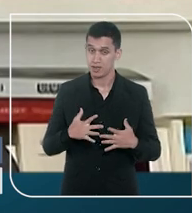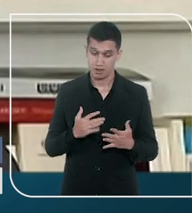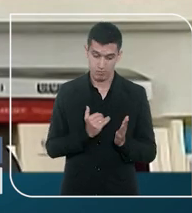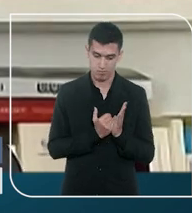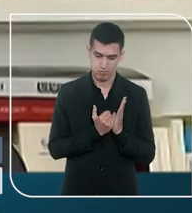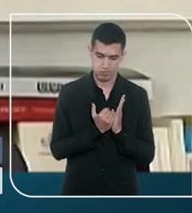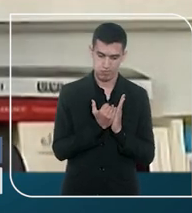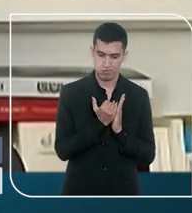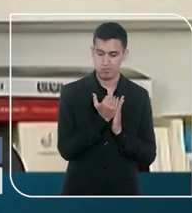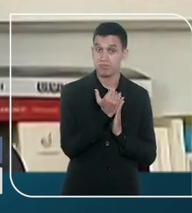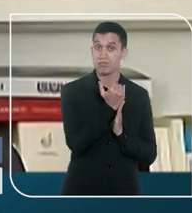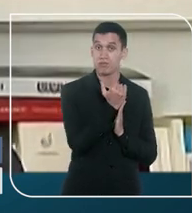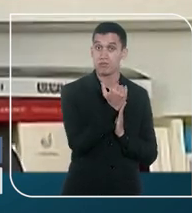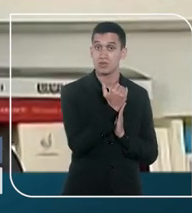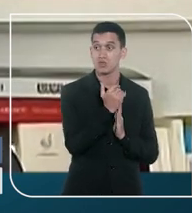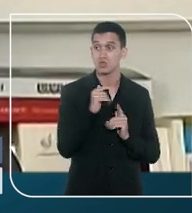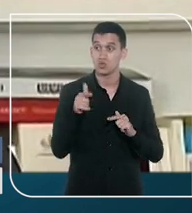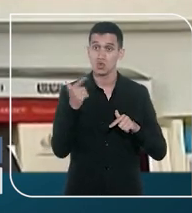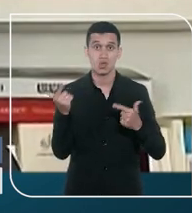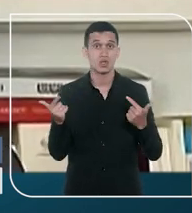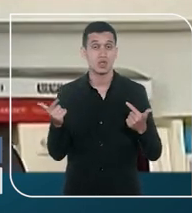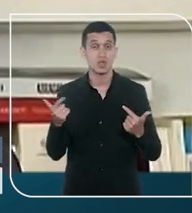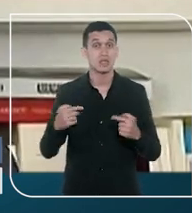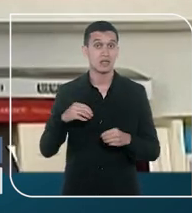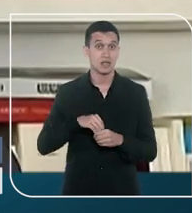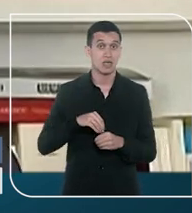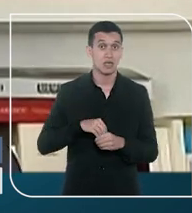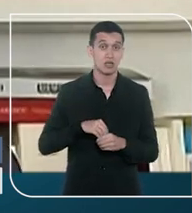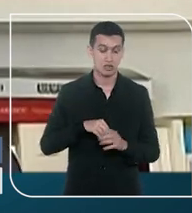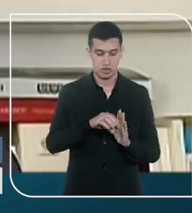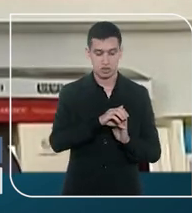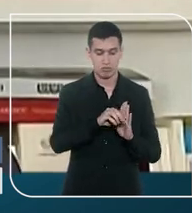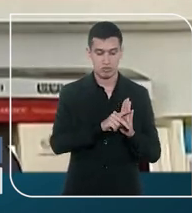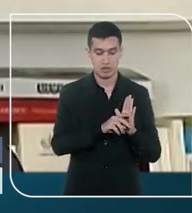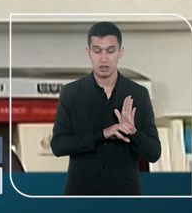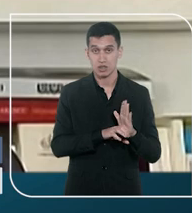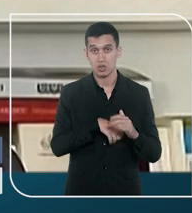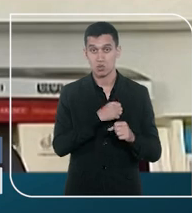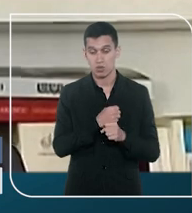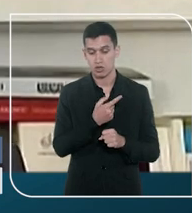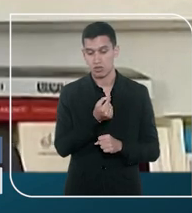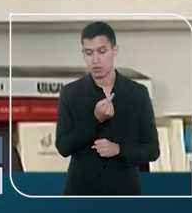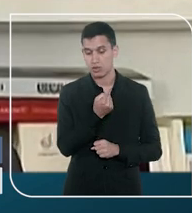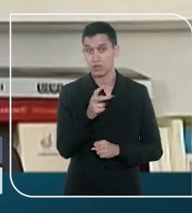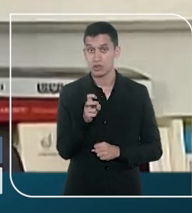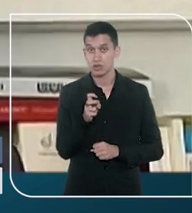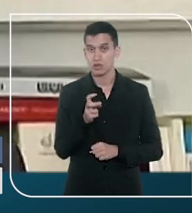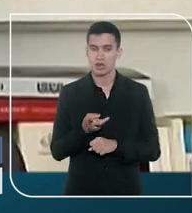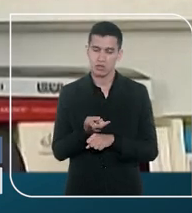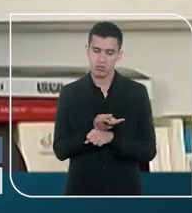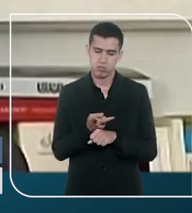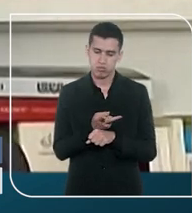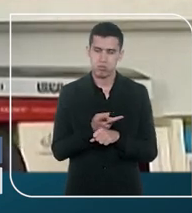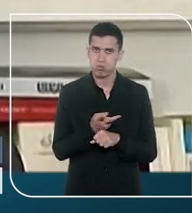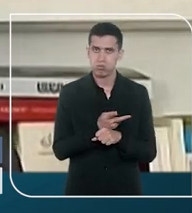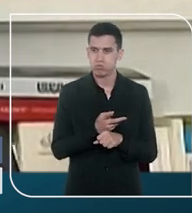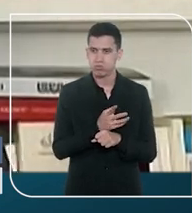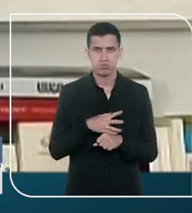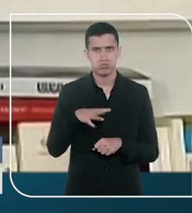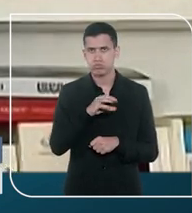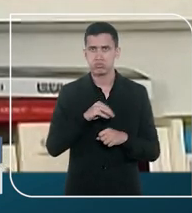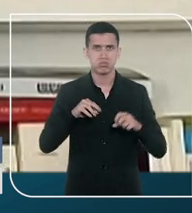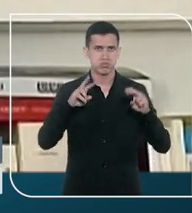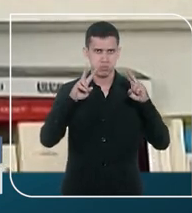tivemos de outras figuras dentro do nosso Código de Processo Civil de 2015, que buscam pacificar